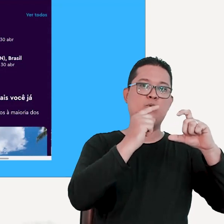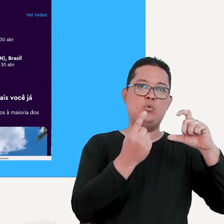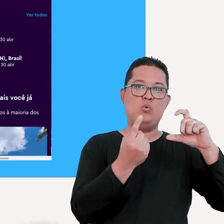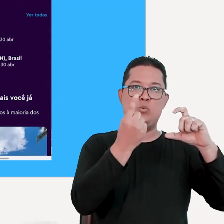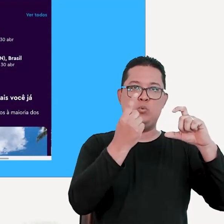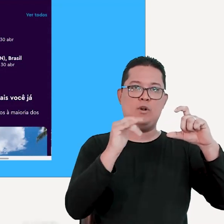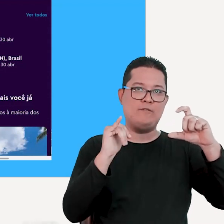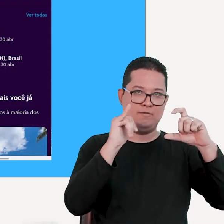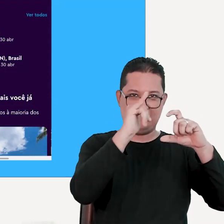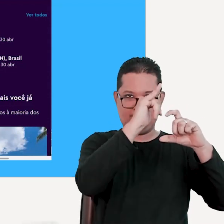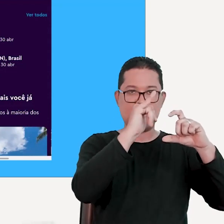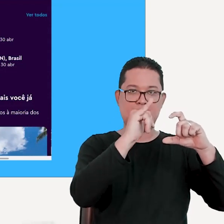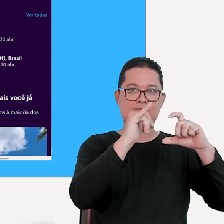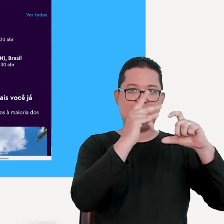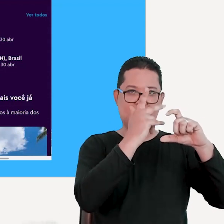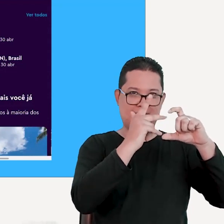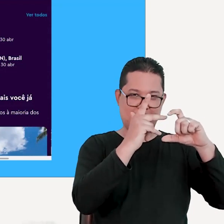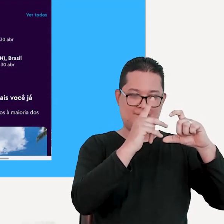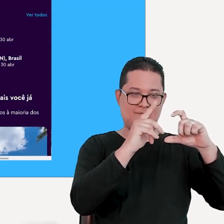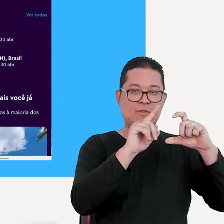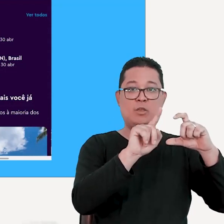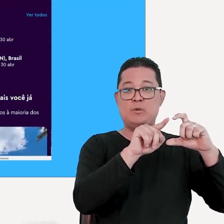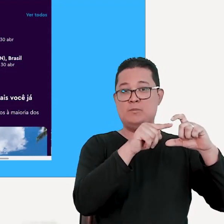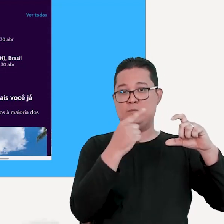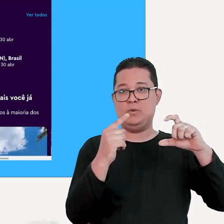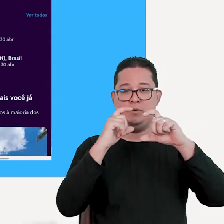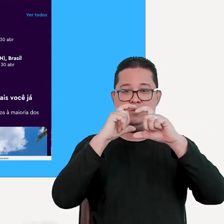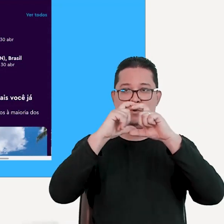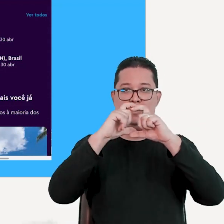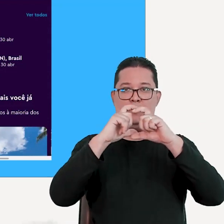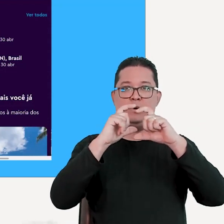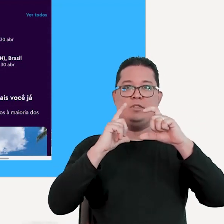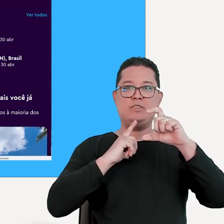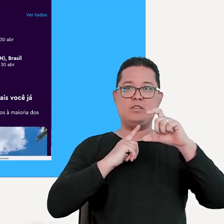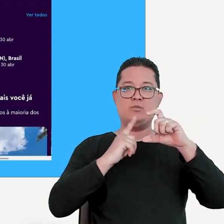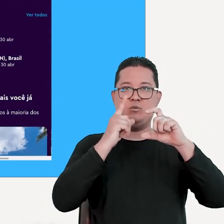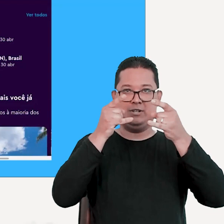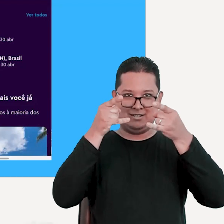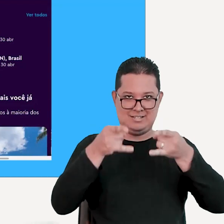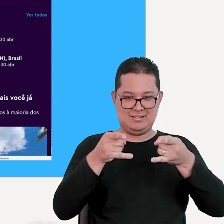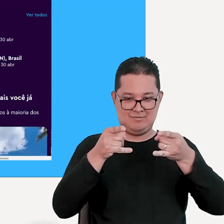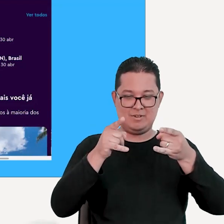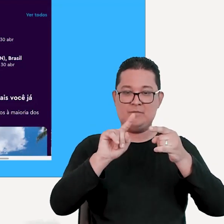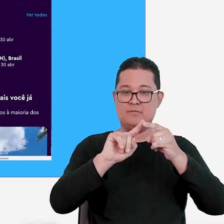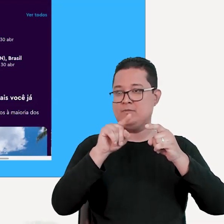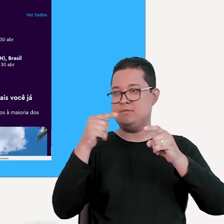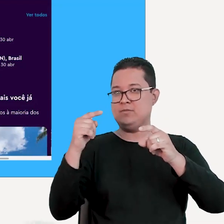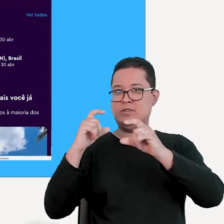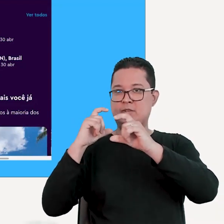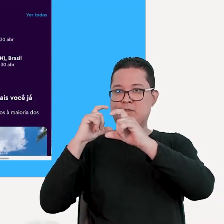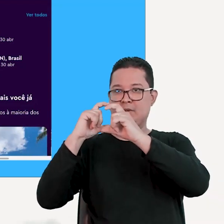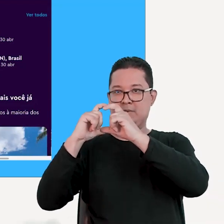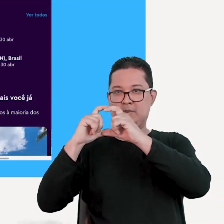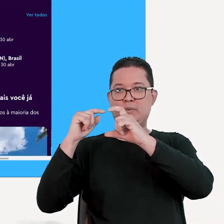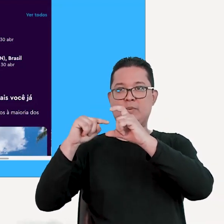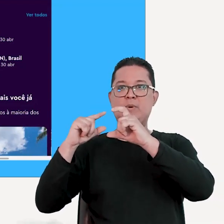de um avião. O segundo é um botão quadrado com desenho de uma cama. E o terceiro é um botão quadrado com desenho de um carro.